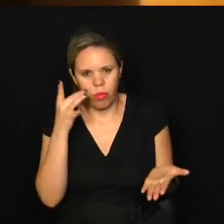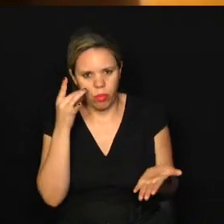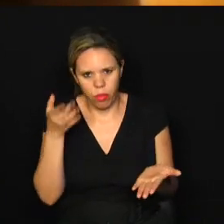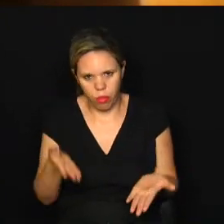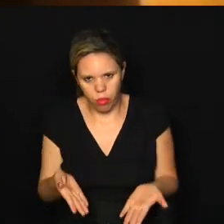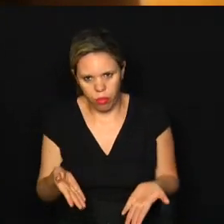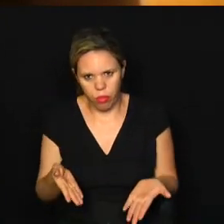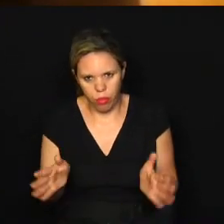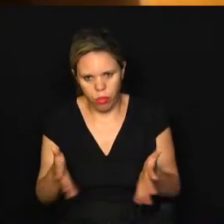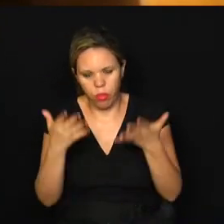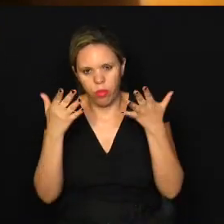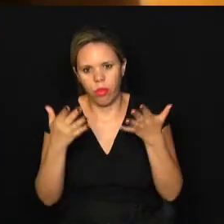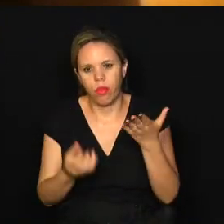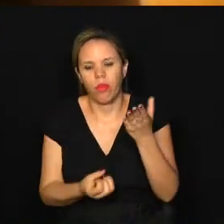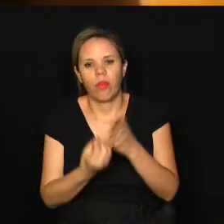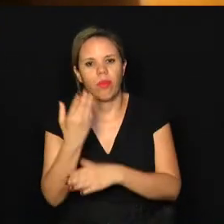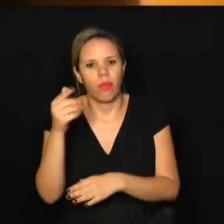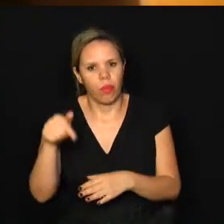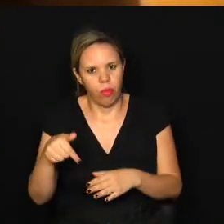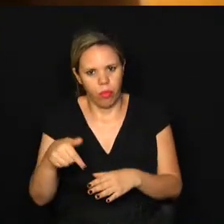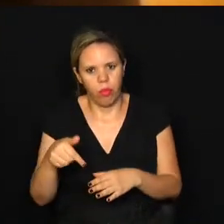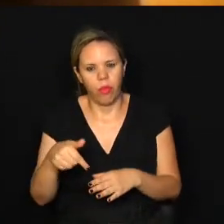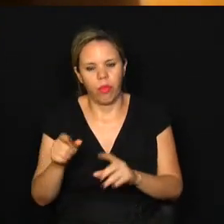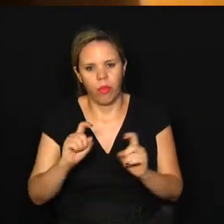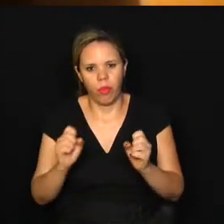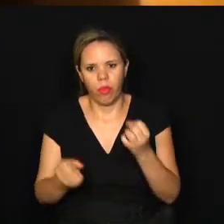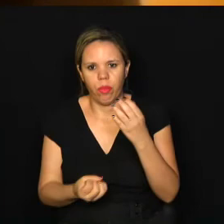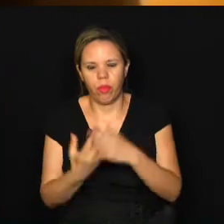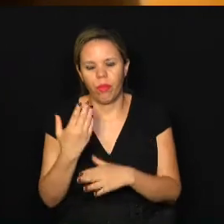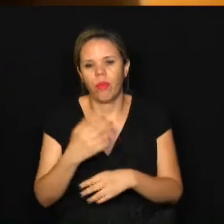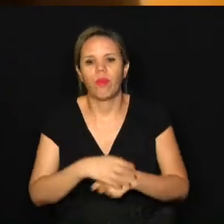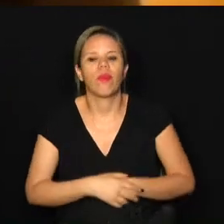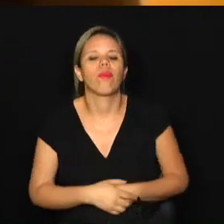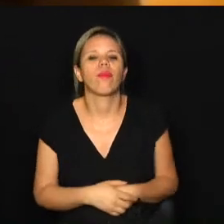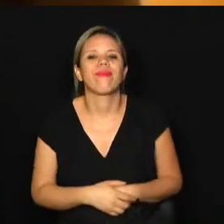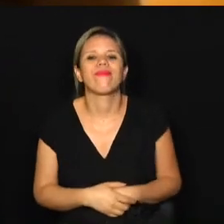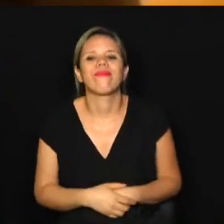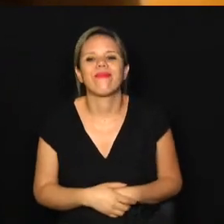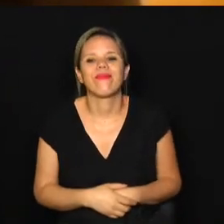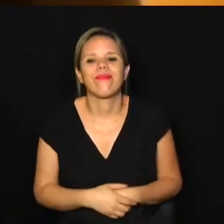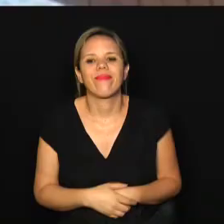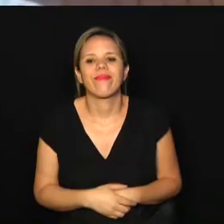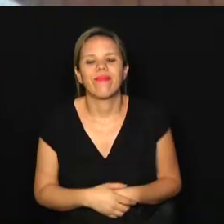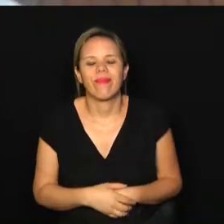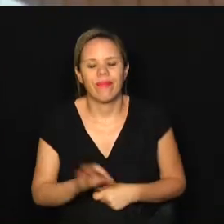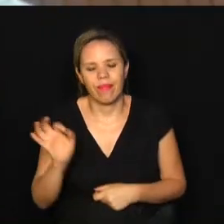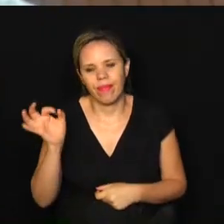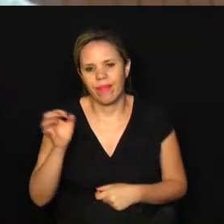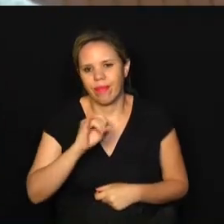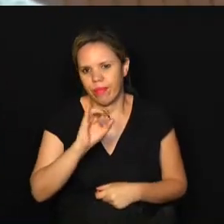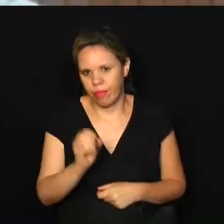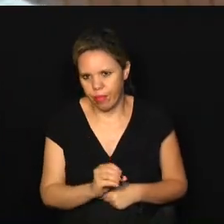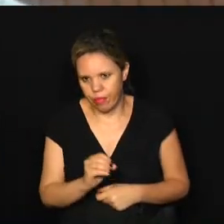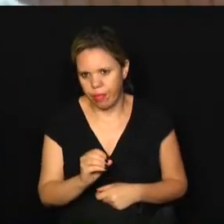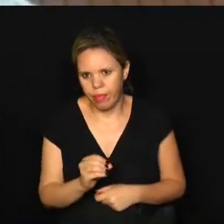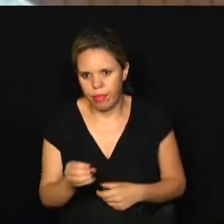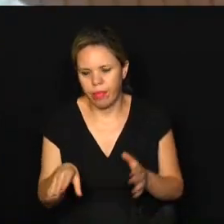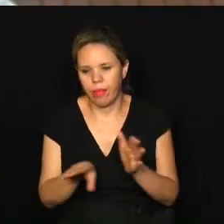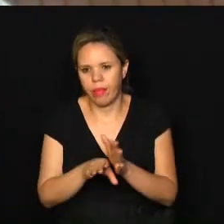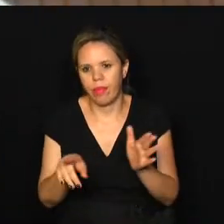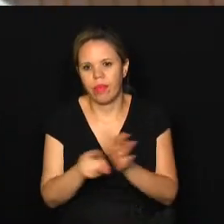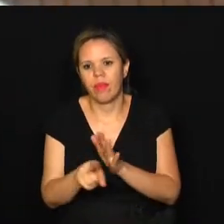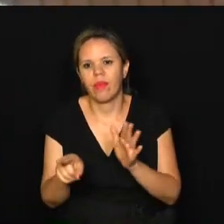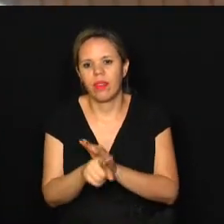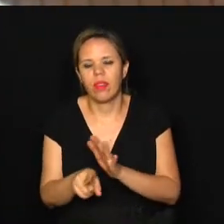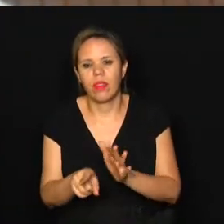aqui, que contribuíram para que essa audiência pudesse acontecer. Tá certo, João. Estão chegando algumas